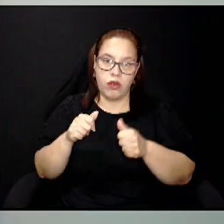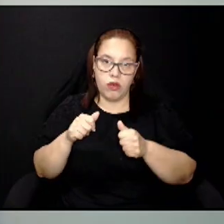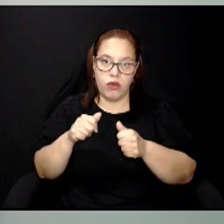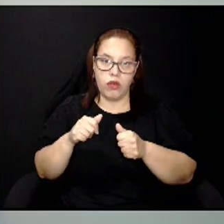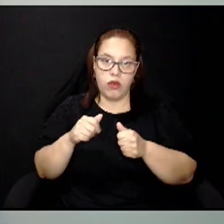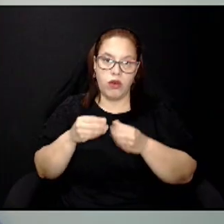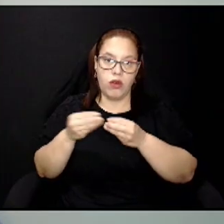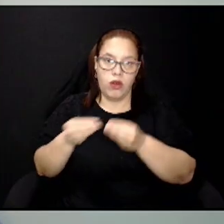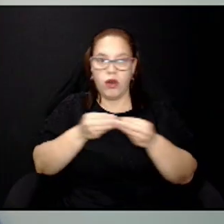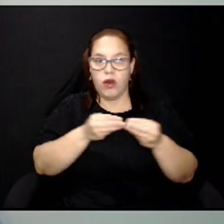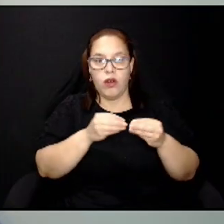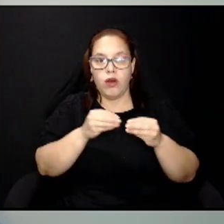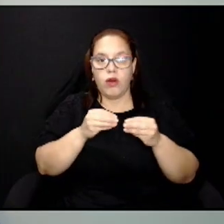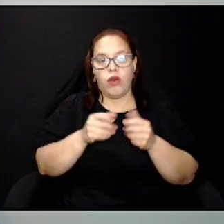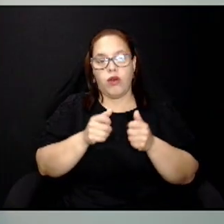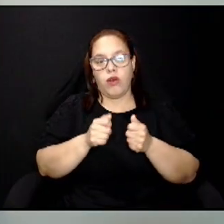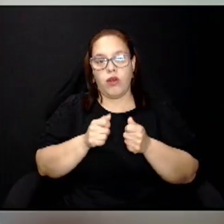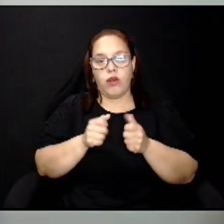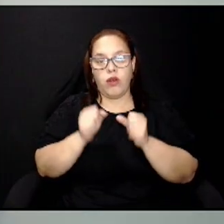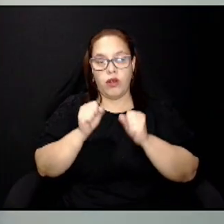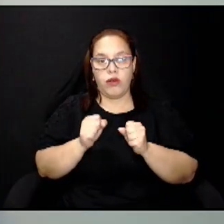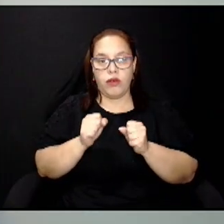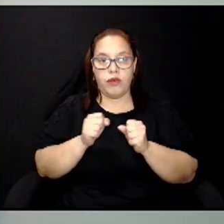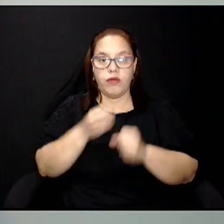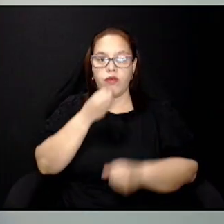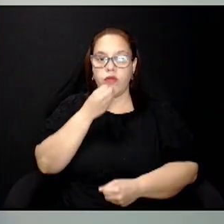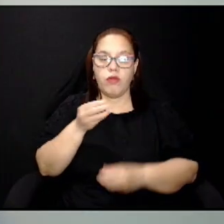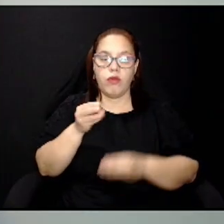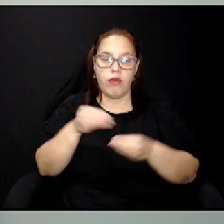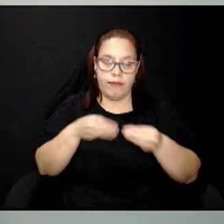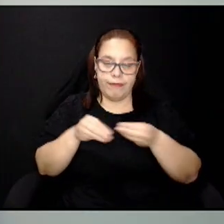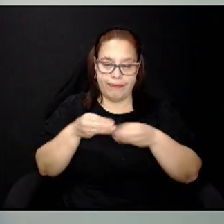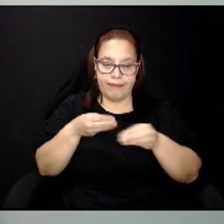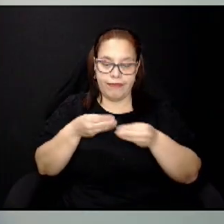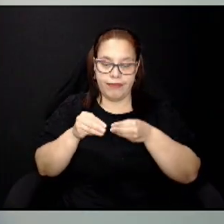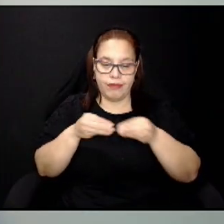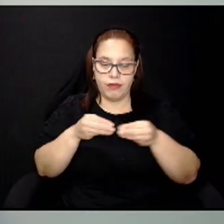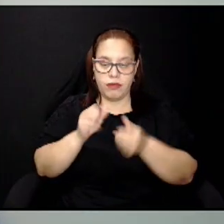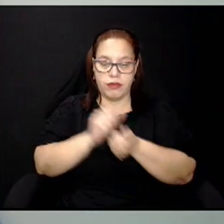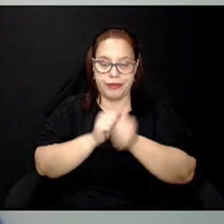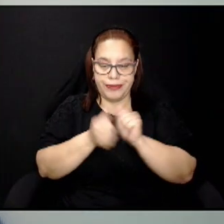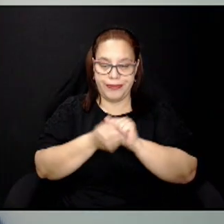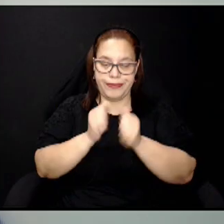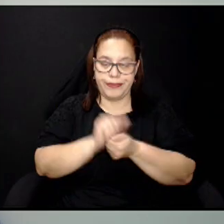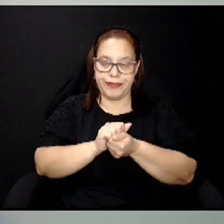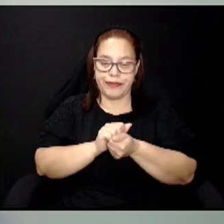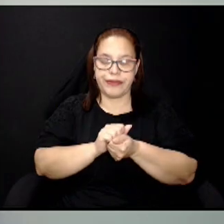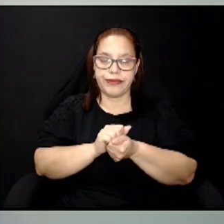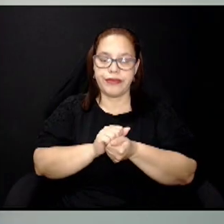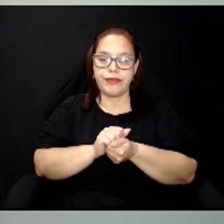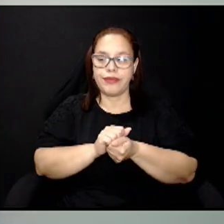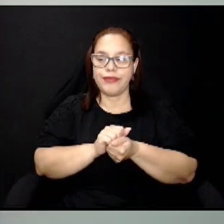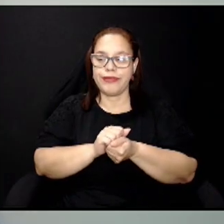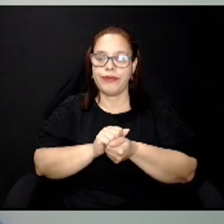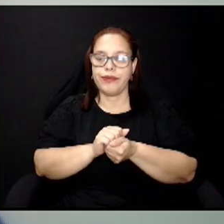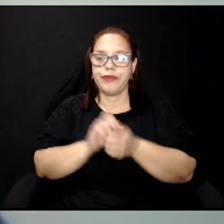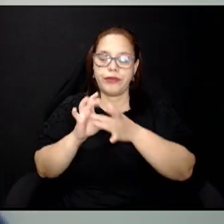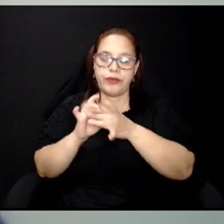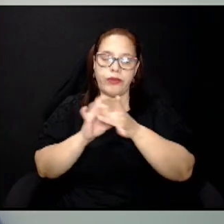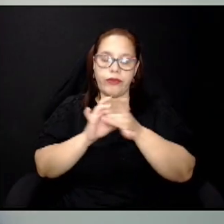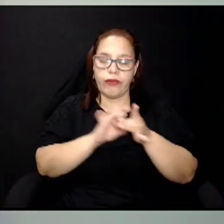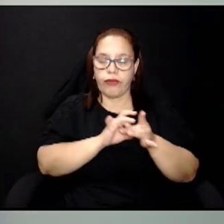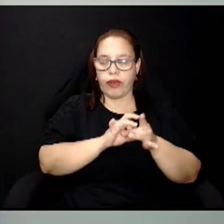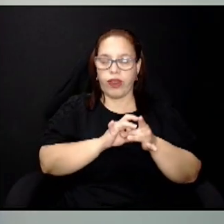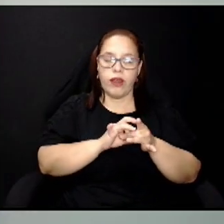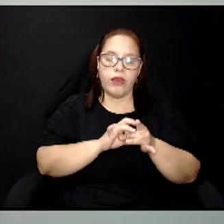disponibilizou lá, que ele pudesse ser bem flexível, né, bem adaptável, porque os contextos, em termos de Brasil,